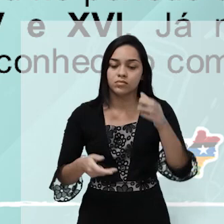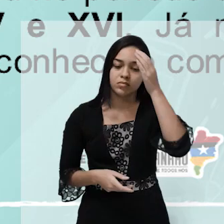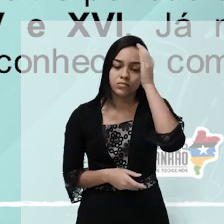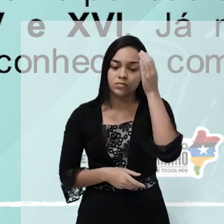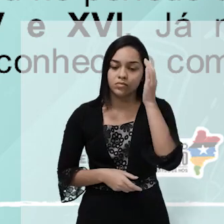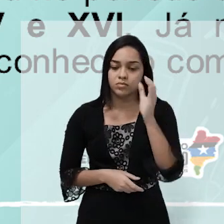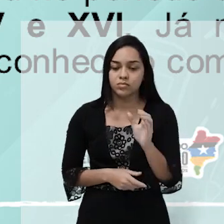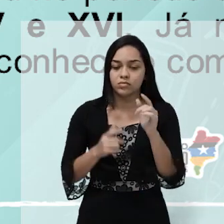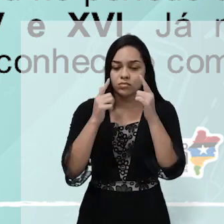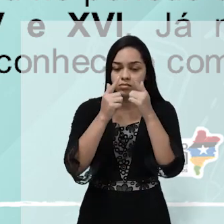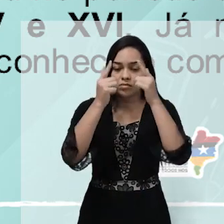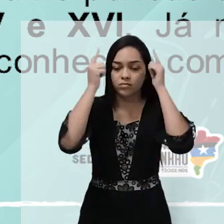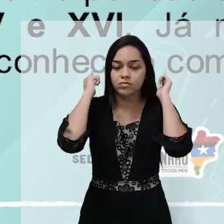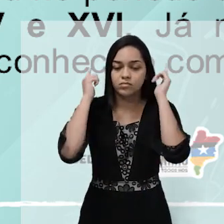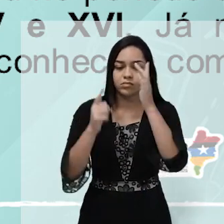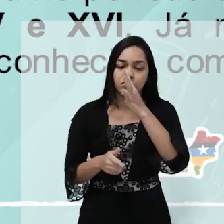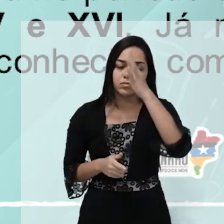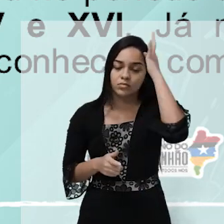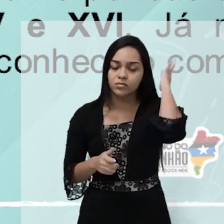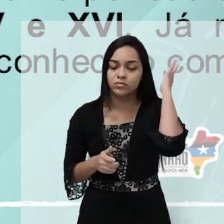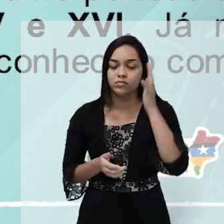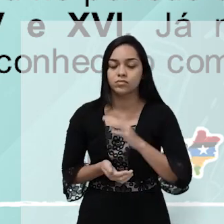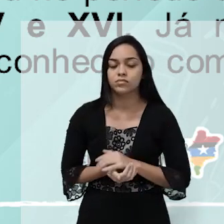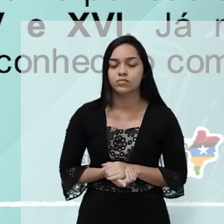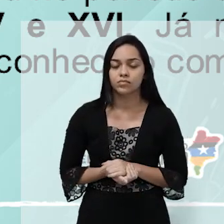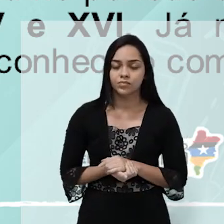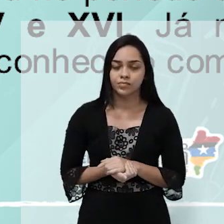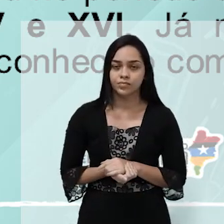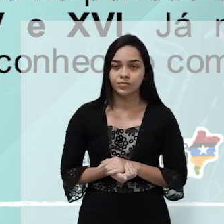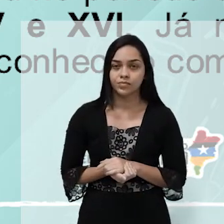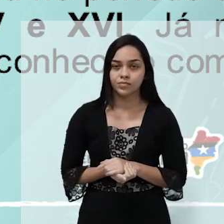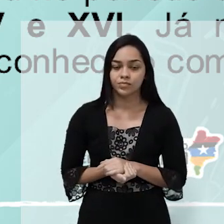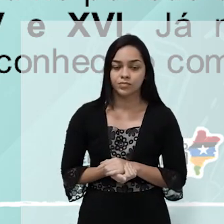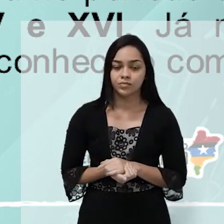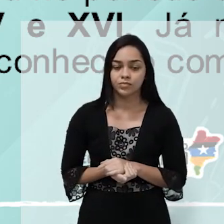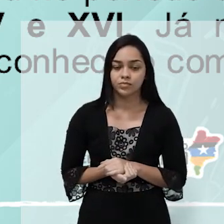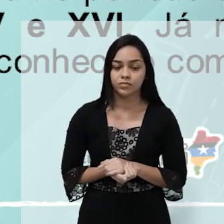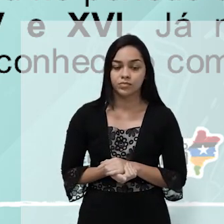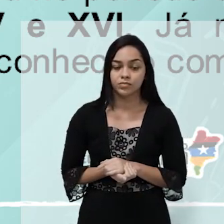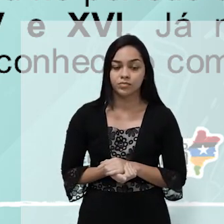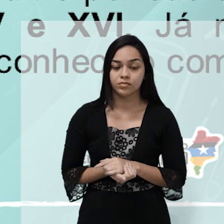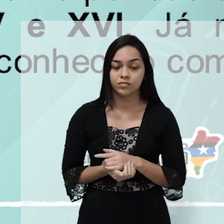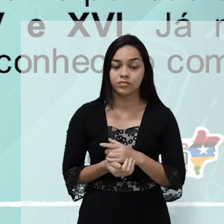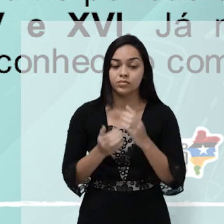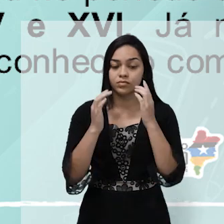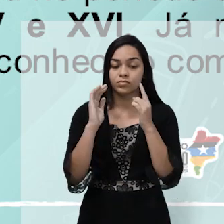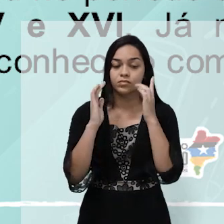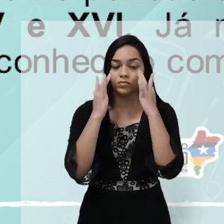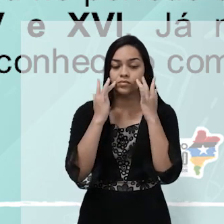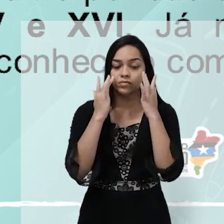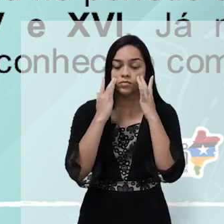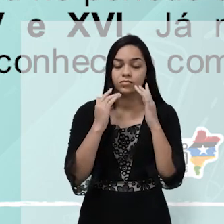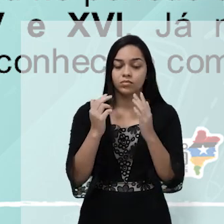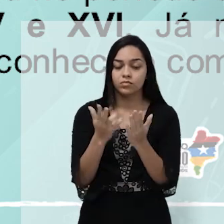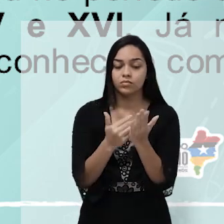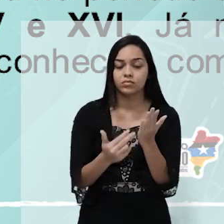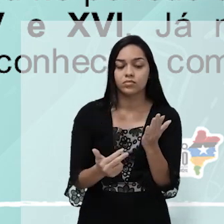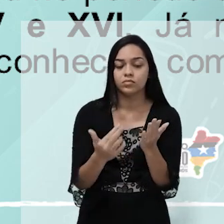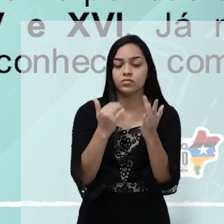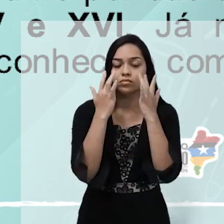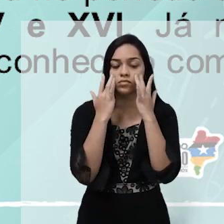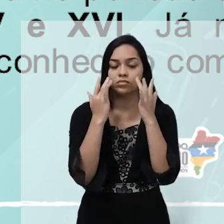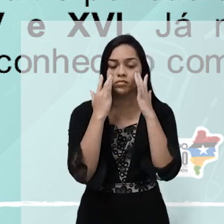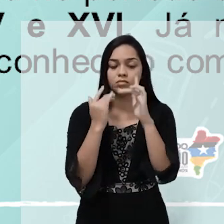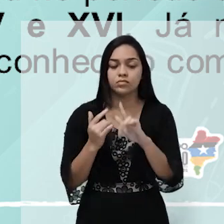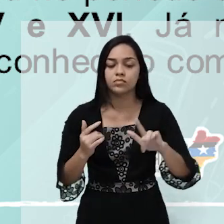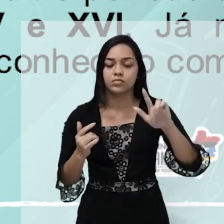valorização e o resgate de elementos da cultura clássica greco-romana. Tanto nas artes plásticas, no